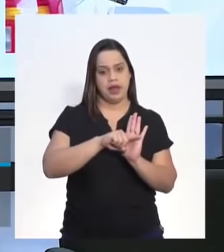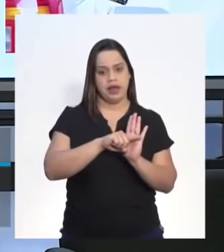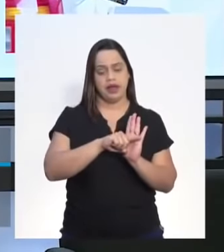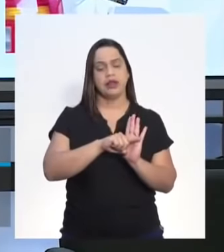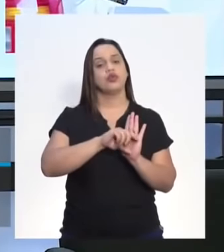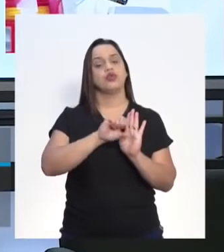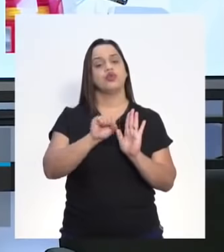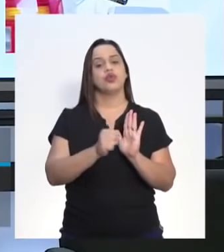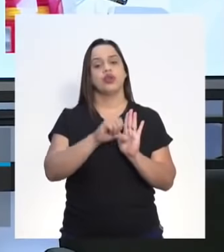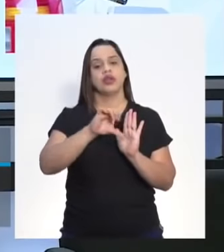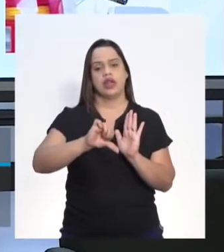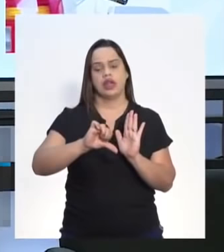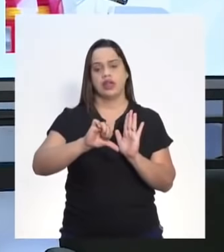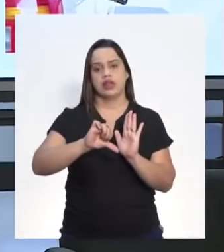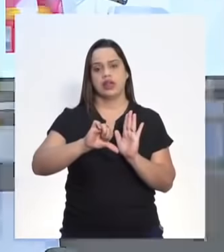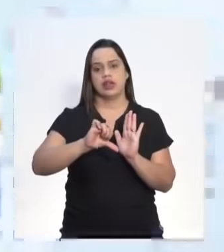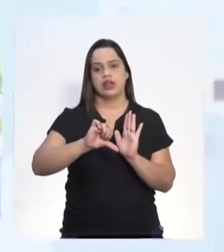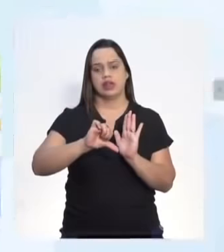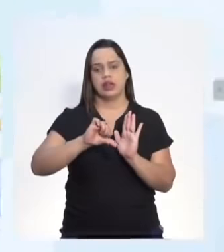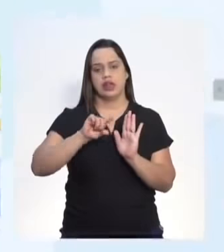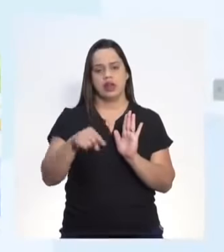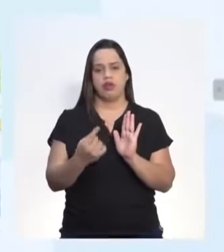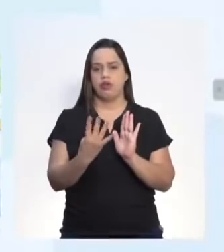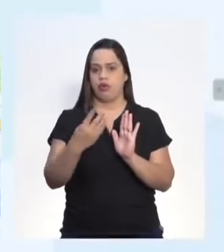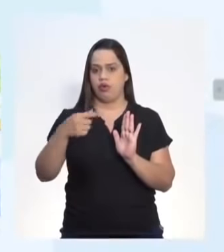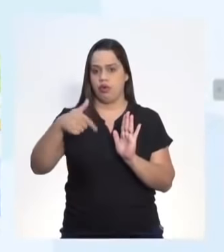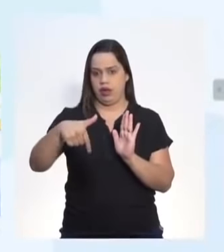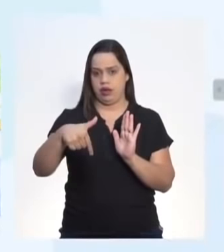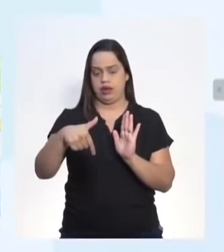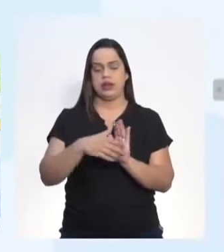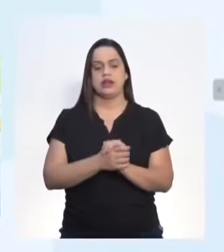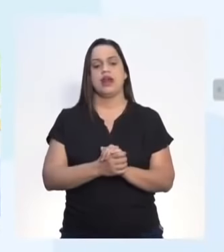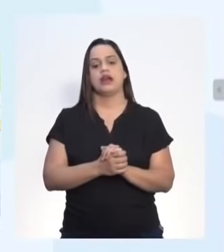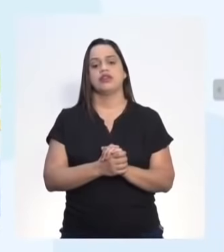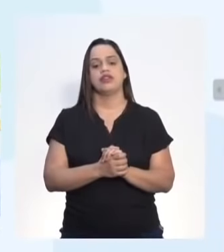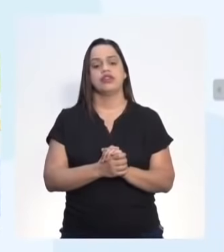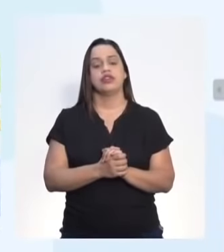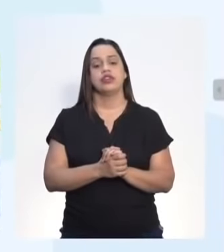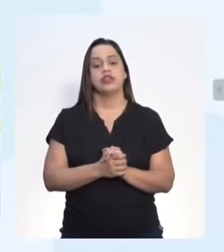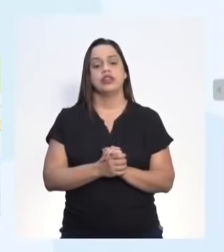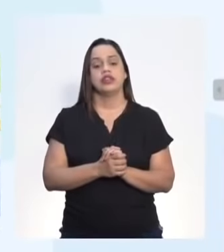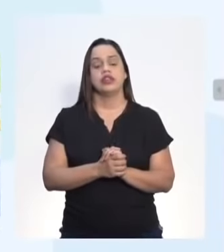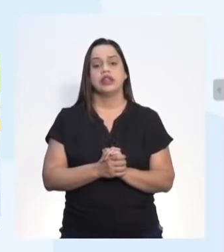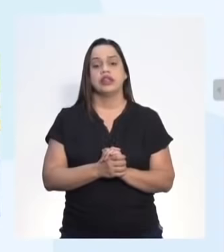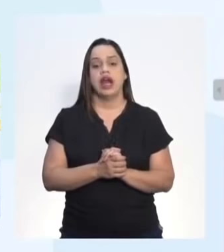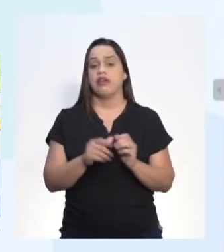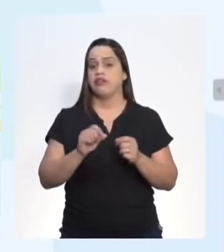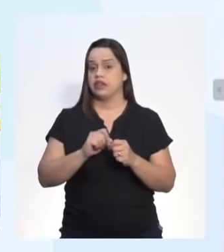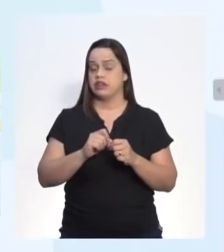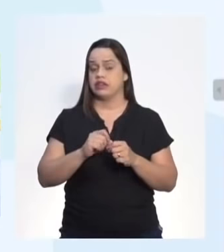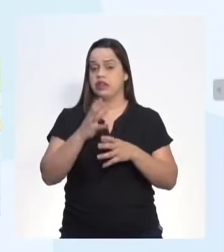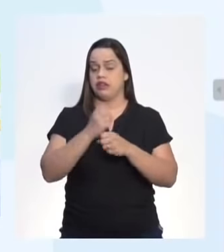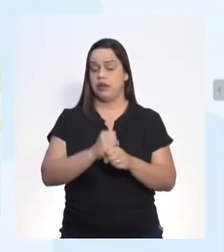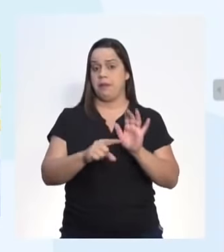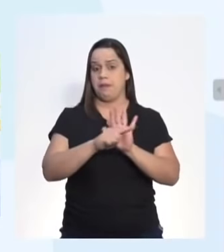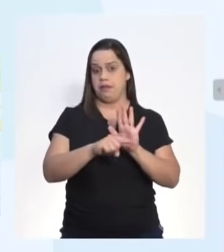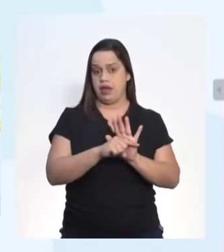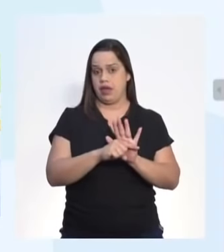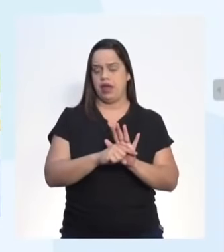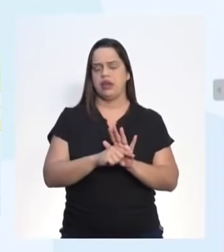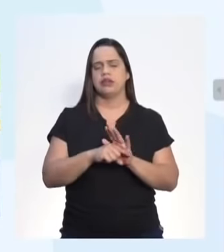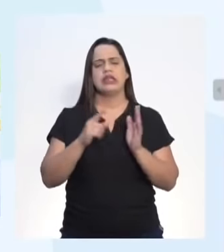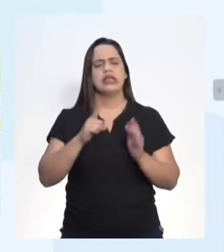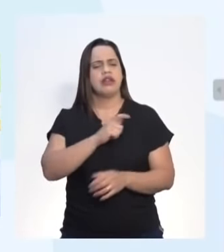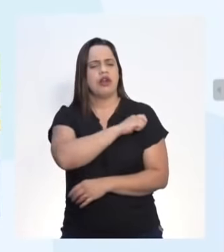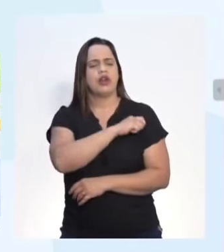Isso, 89 e 47. 89 e 47, tá ok? Alguém me pediu, desculpa, eu não vou lembrar o